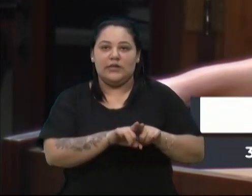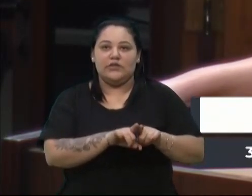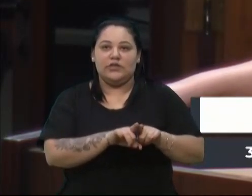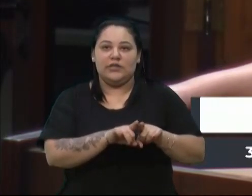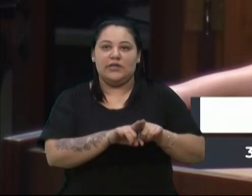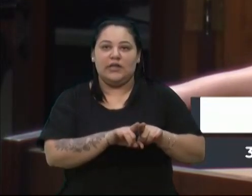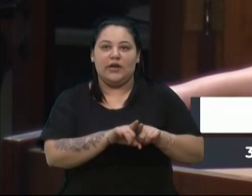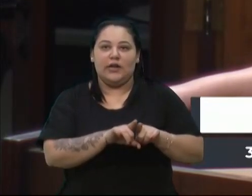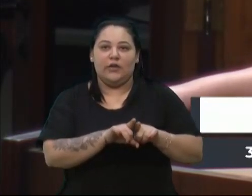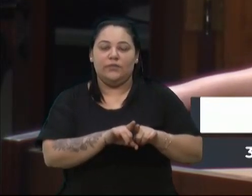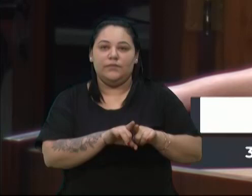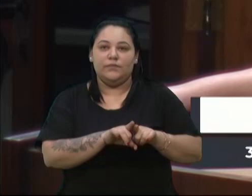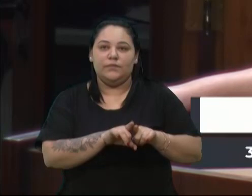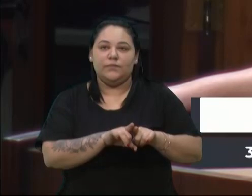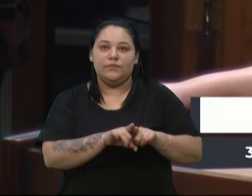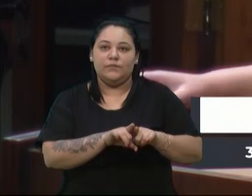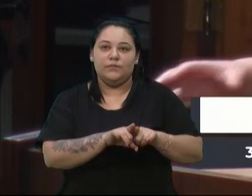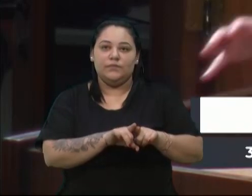é